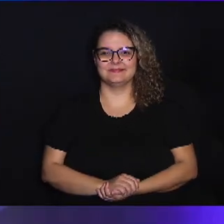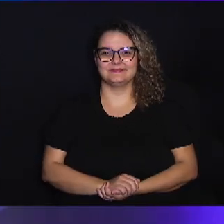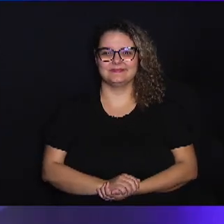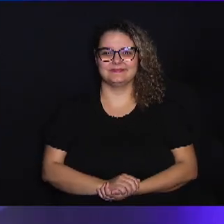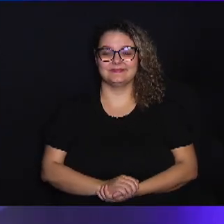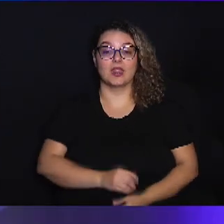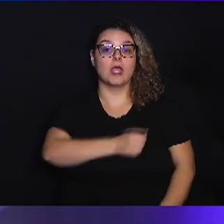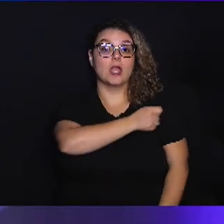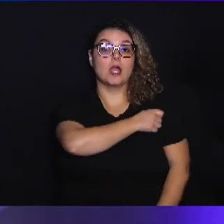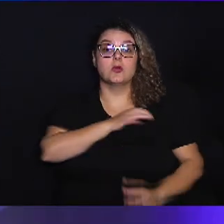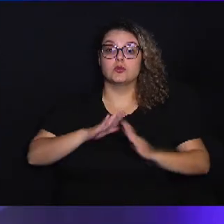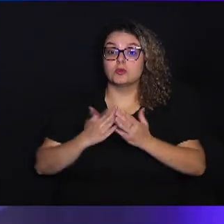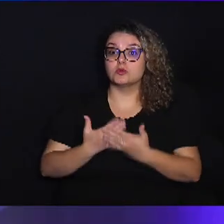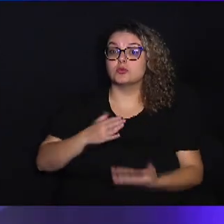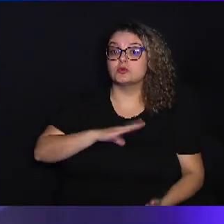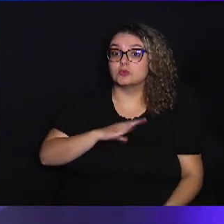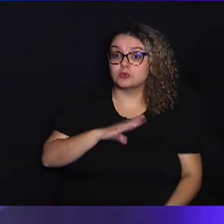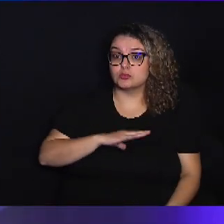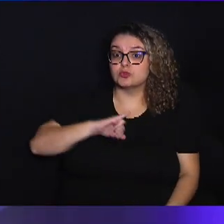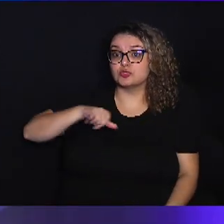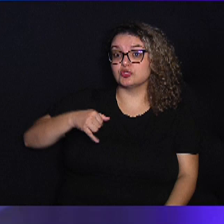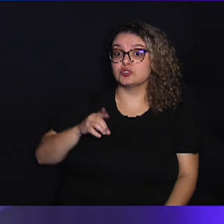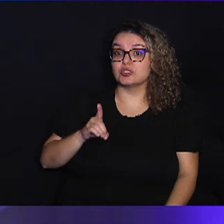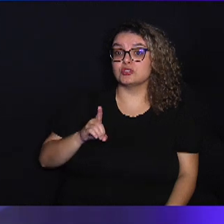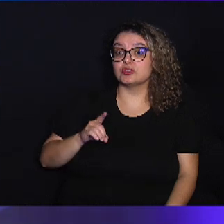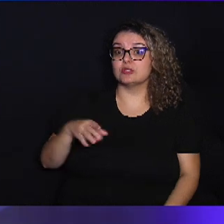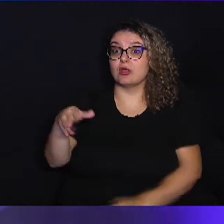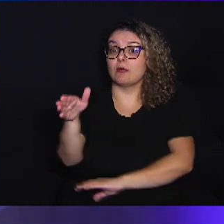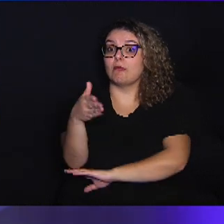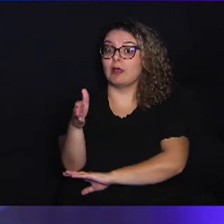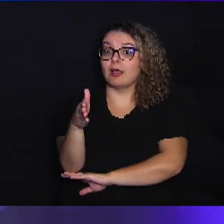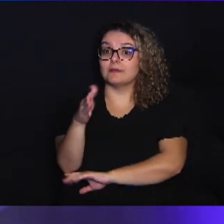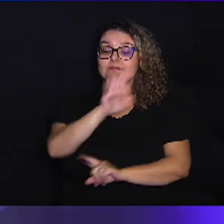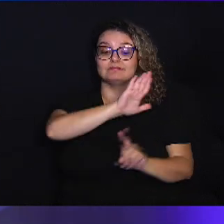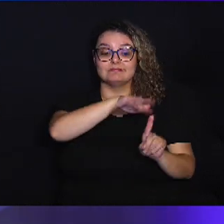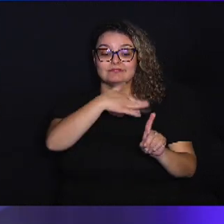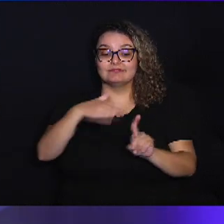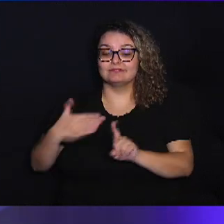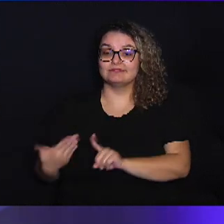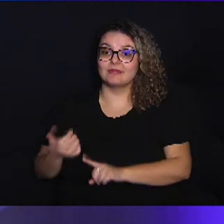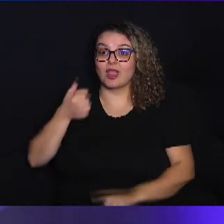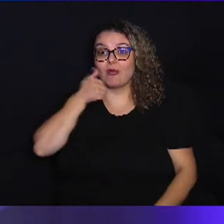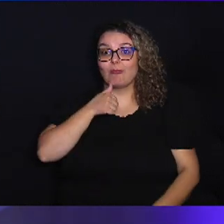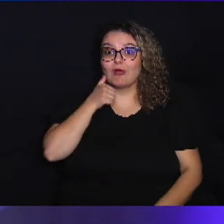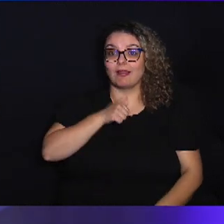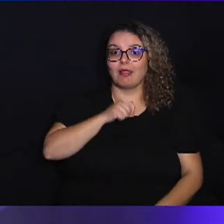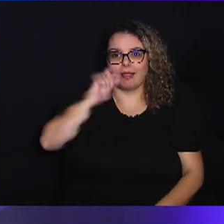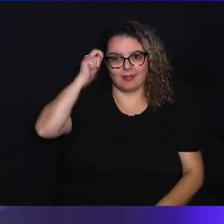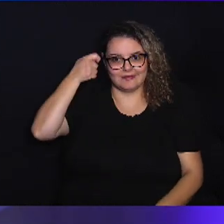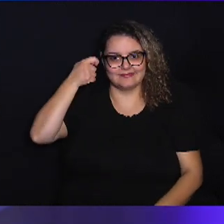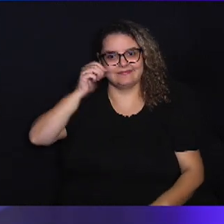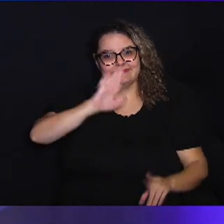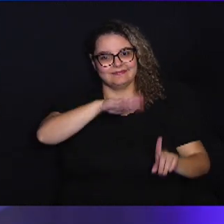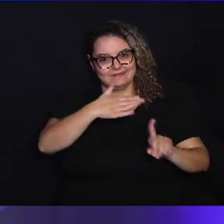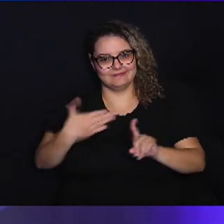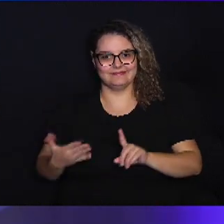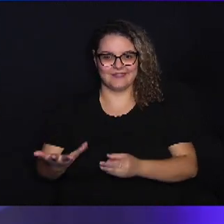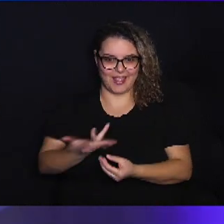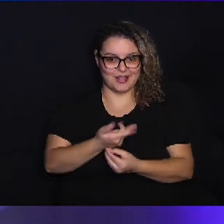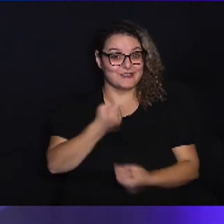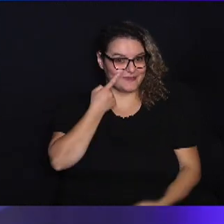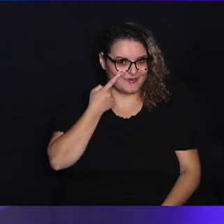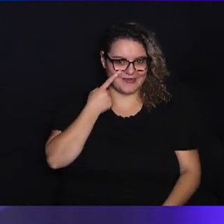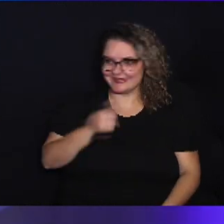Alunos da Escola Municipal do Jardim das Bandeiras homenageiam mulheres negras através da arte. Vamos dar